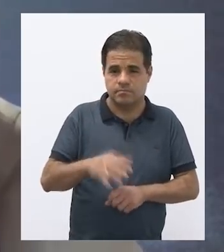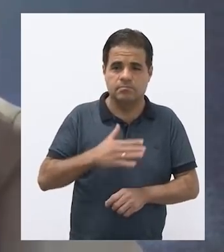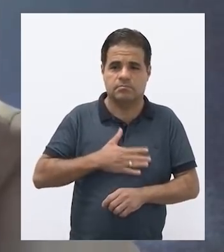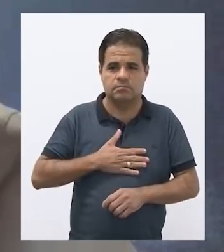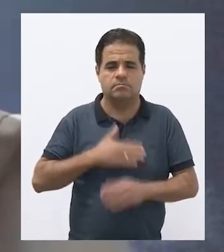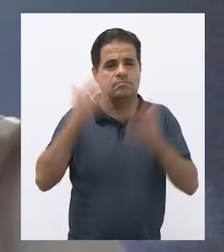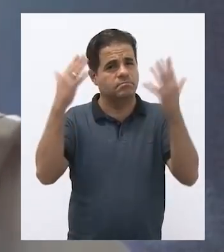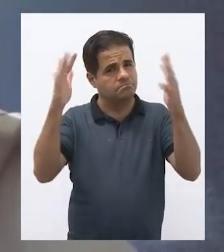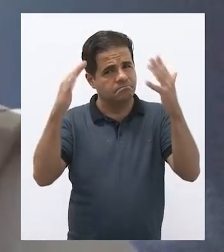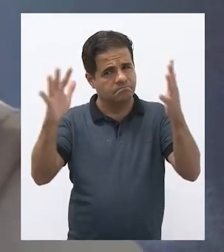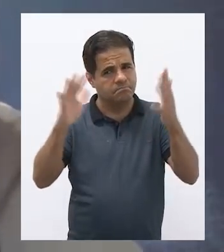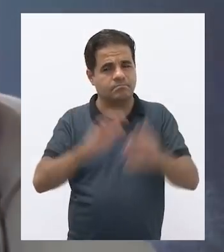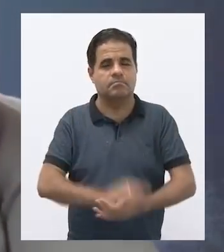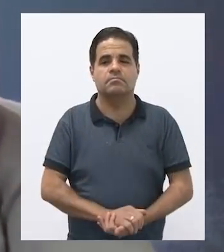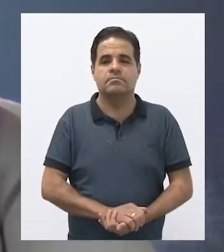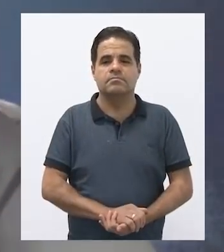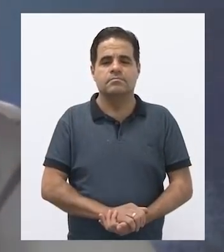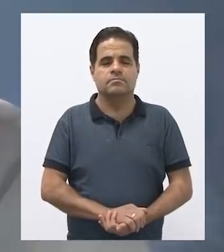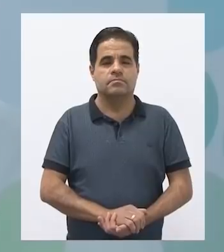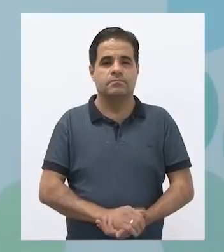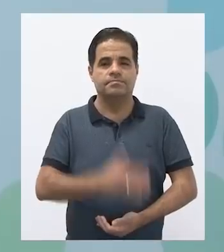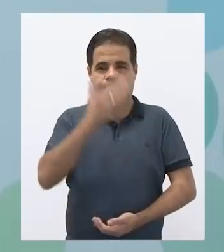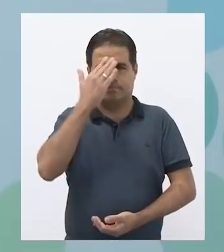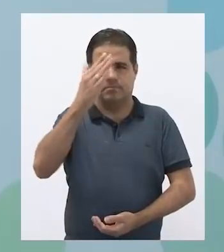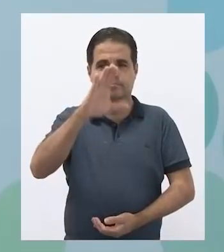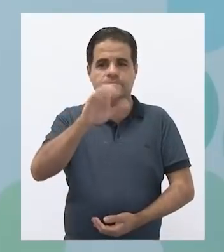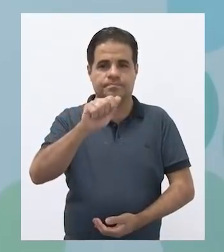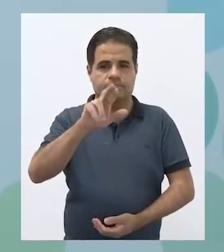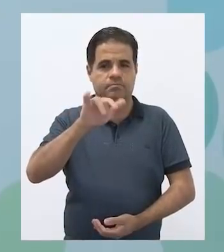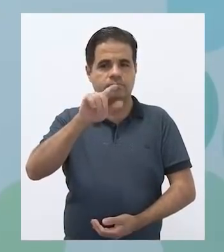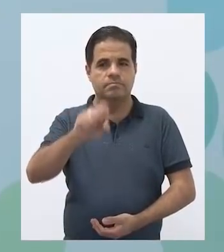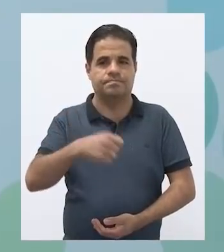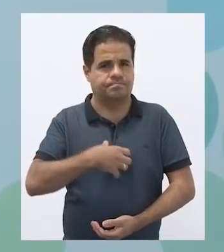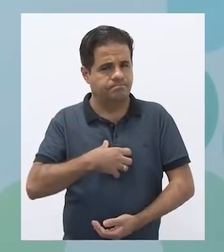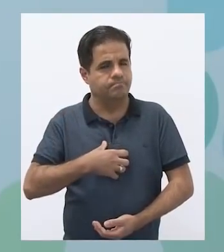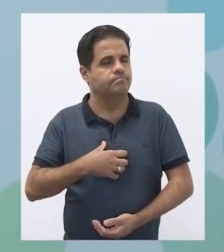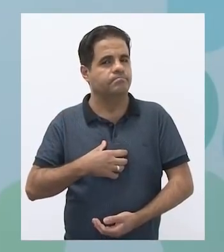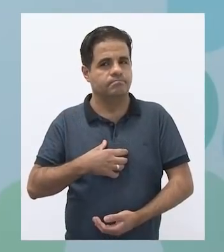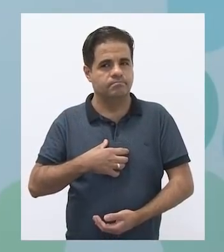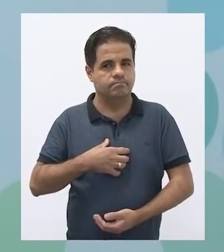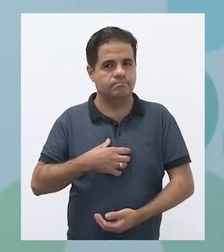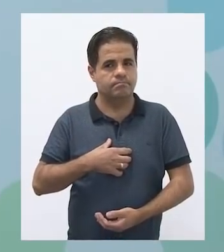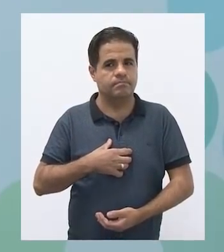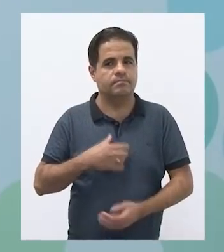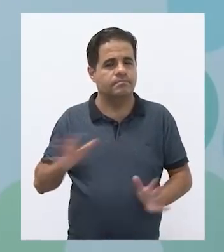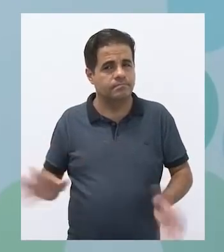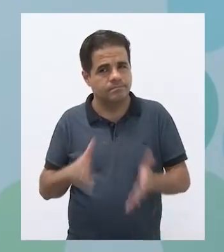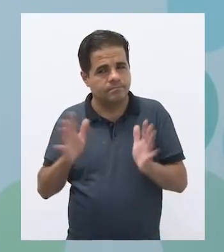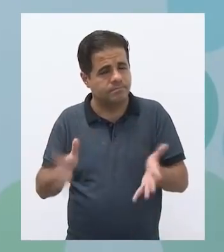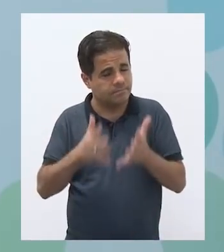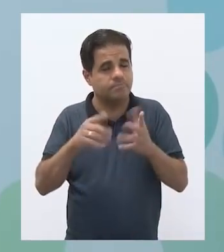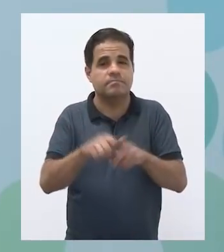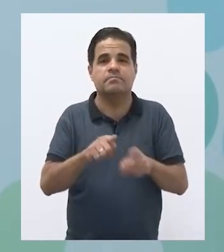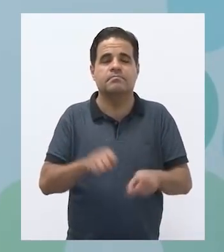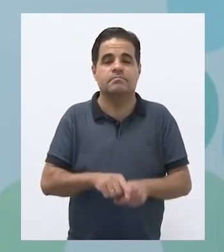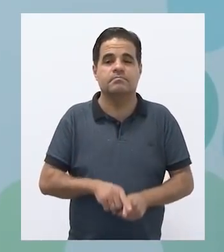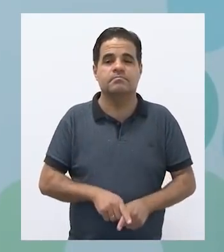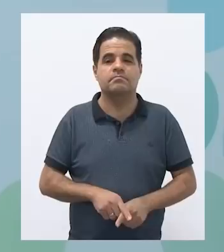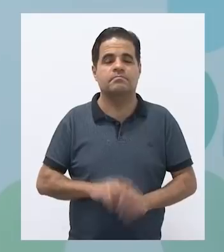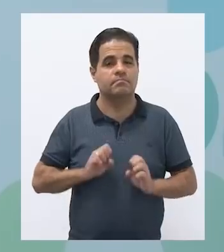aplauso. Obrigada, Carlos, pelas suas palavras aí de incentivo e